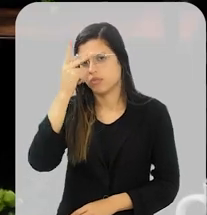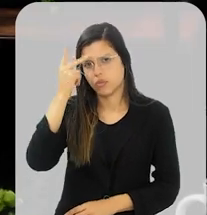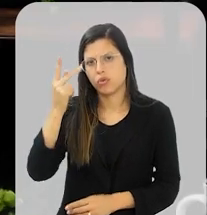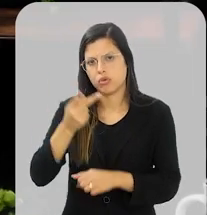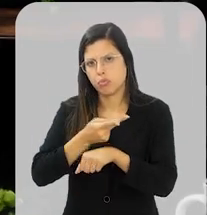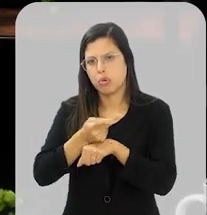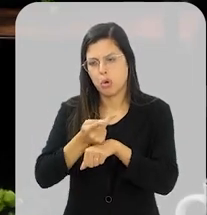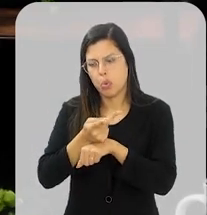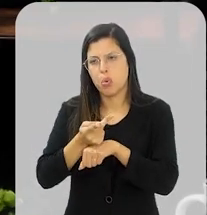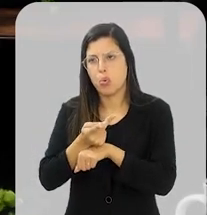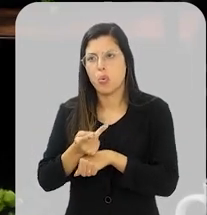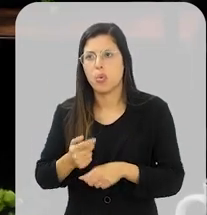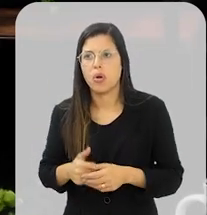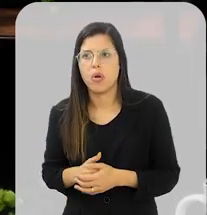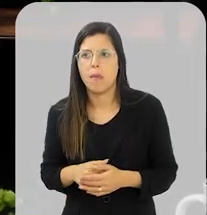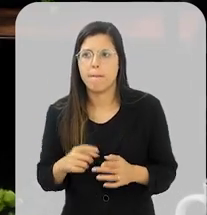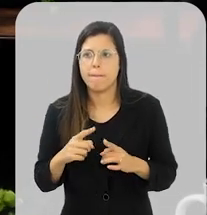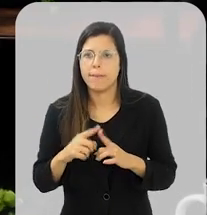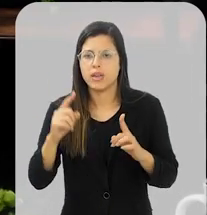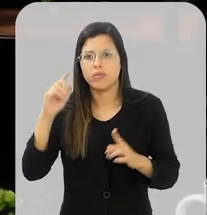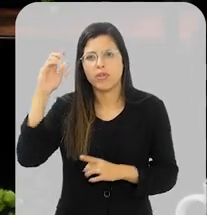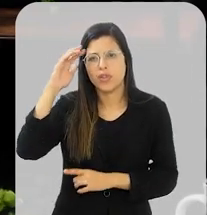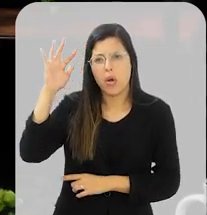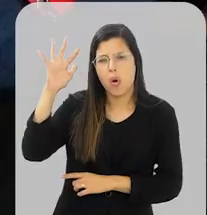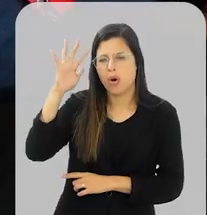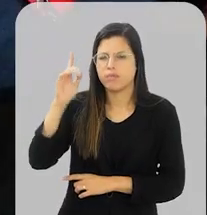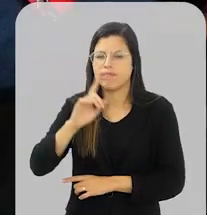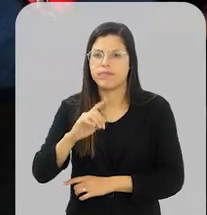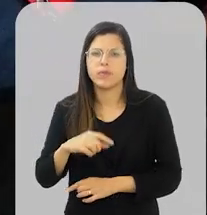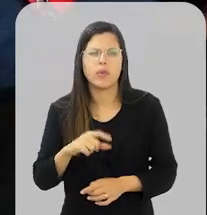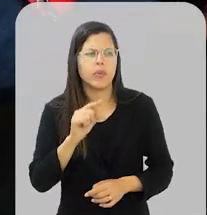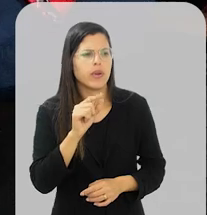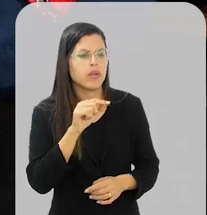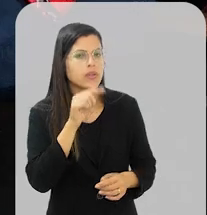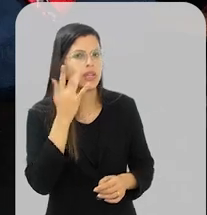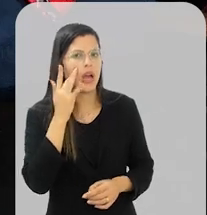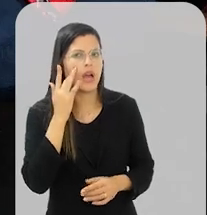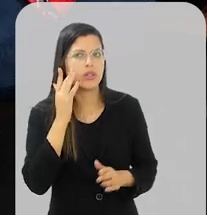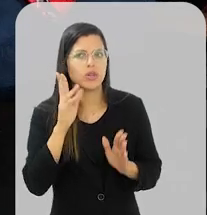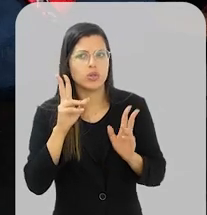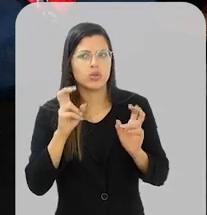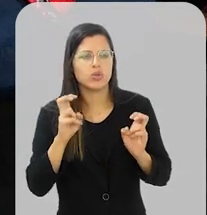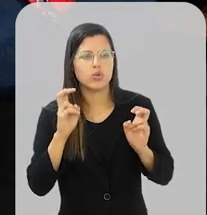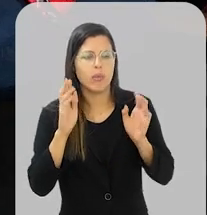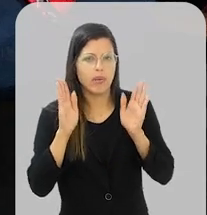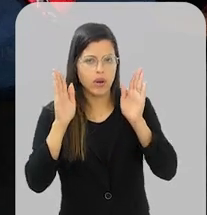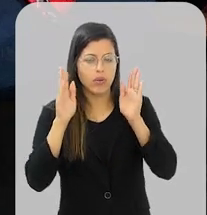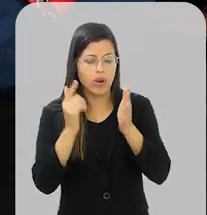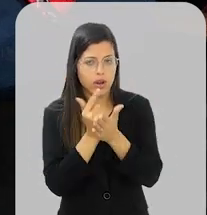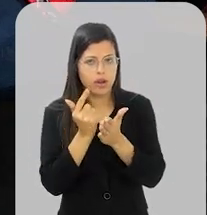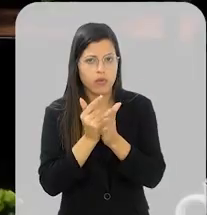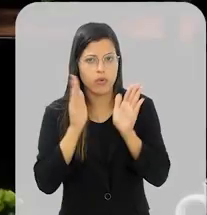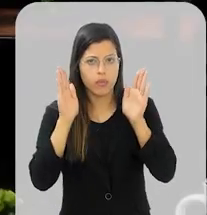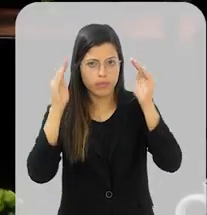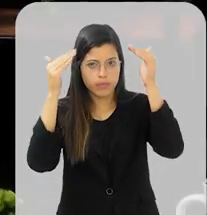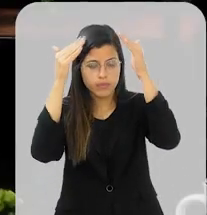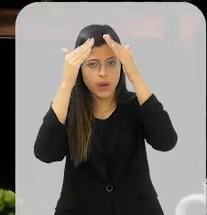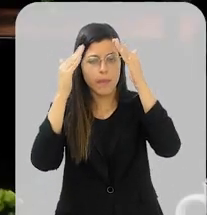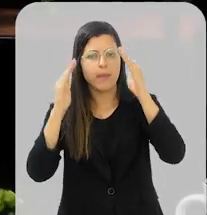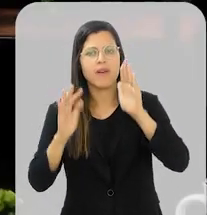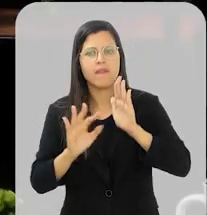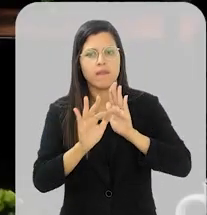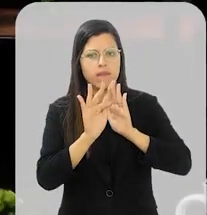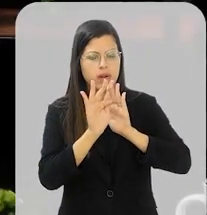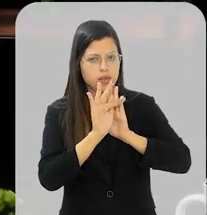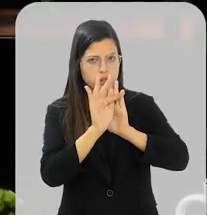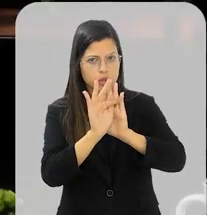procuram bastante. E o Mas que que você acha sobre o livro do Papa Francisco? os teóricos e os teóricos